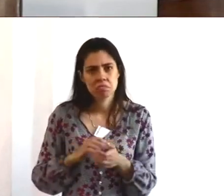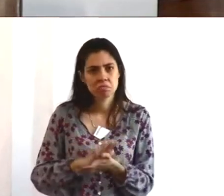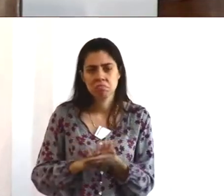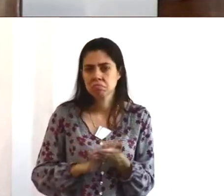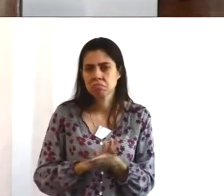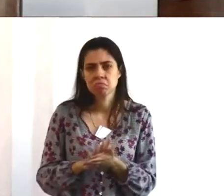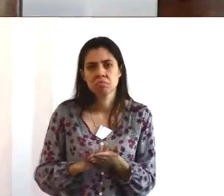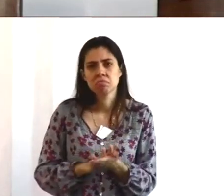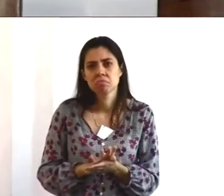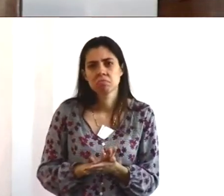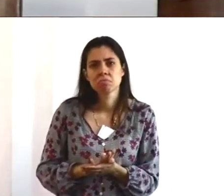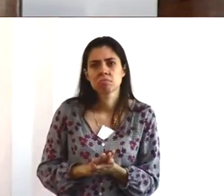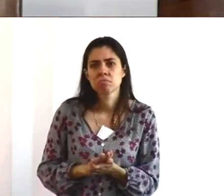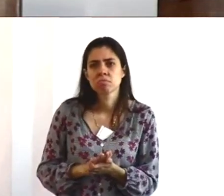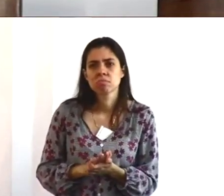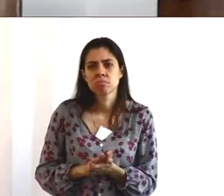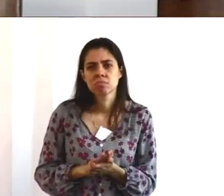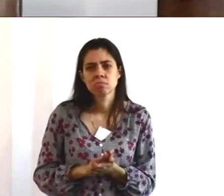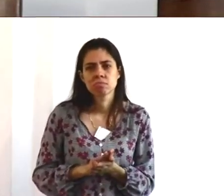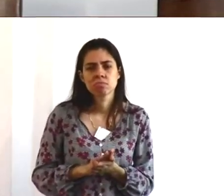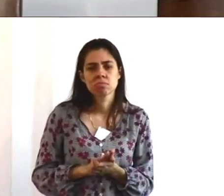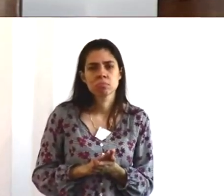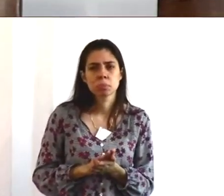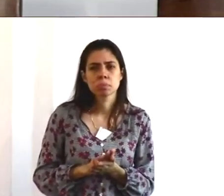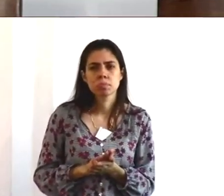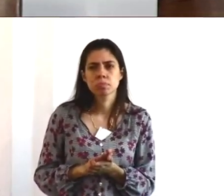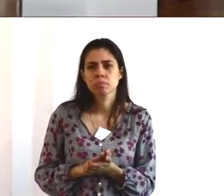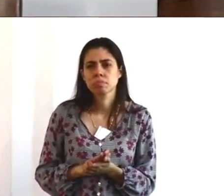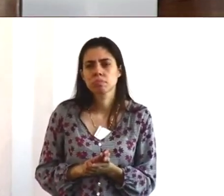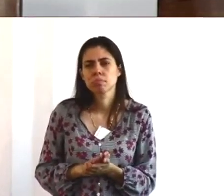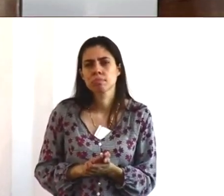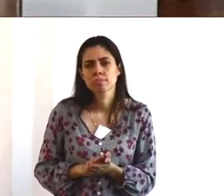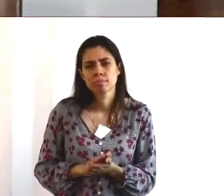Portanto, não temeremos, mesmo que venha